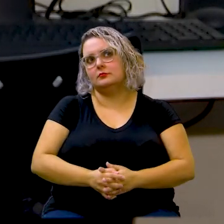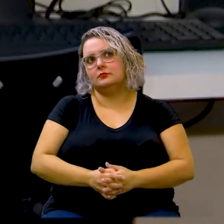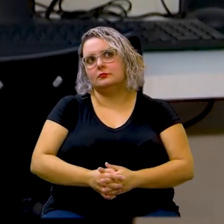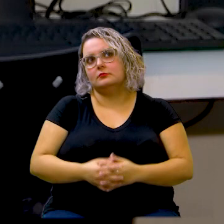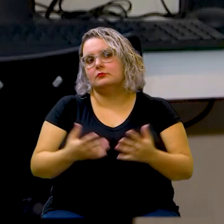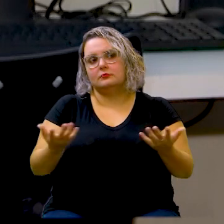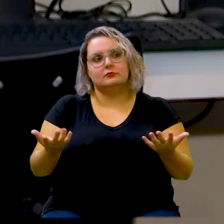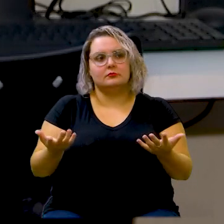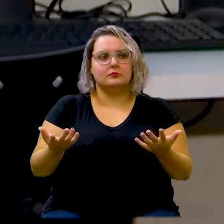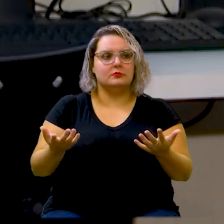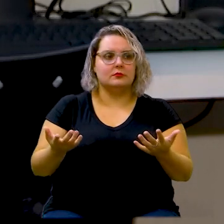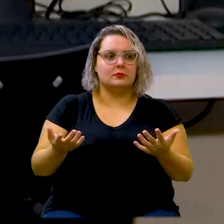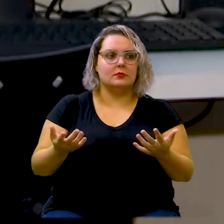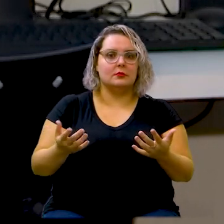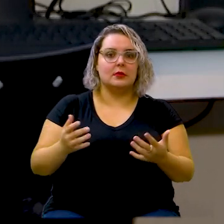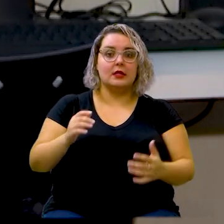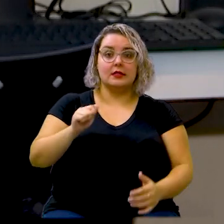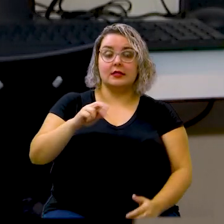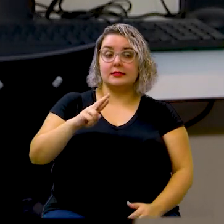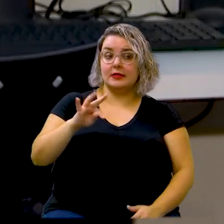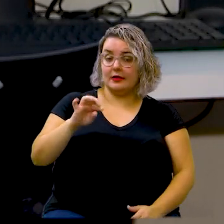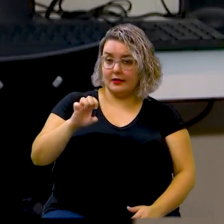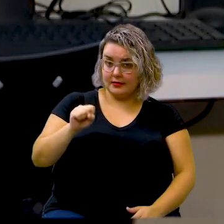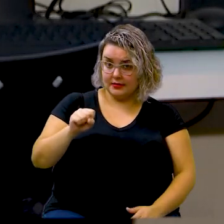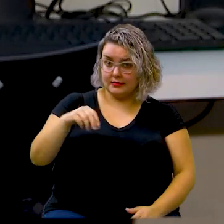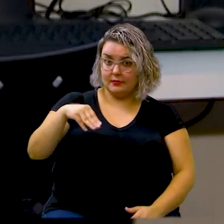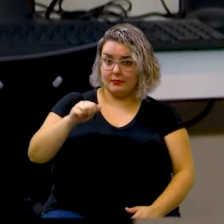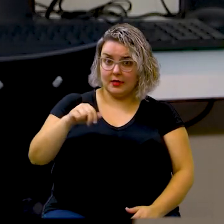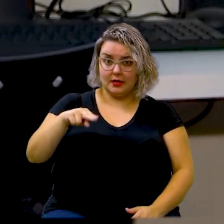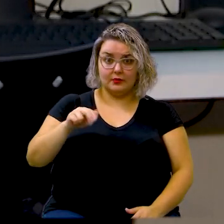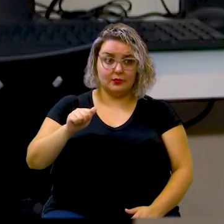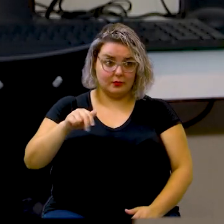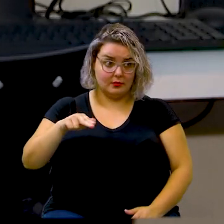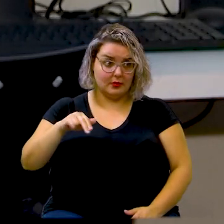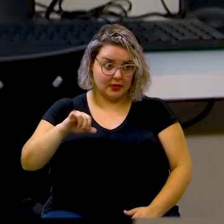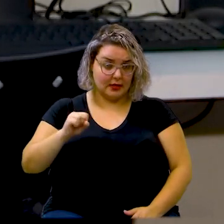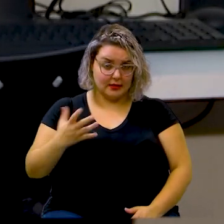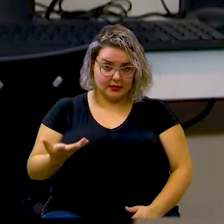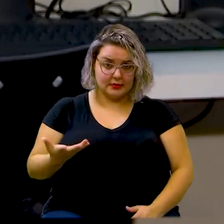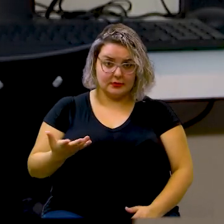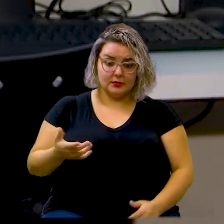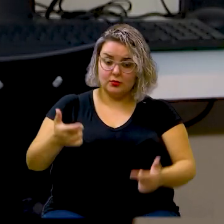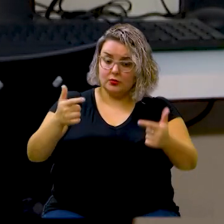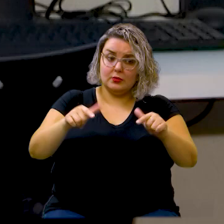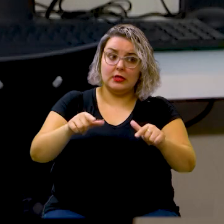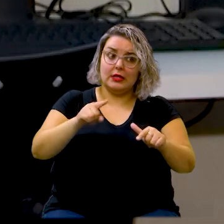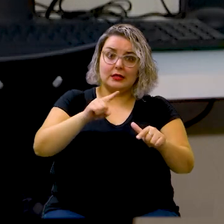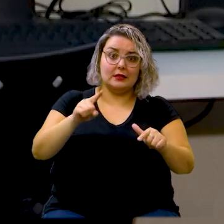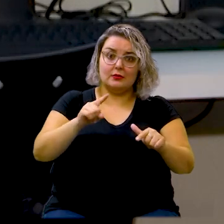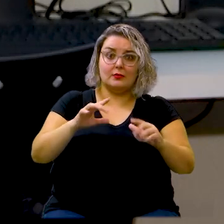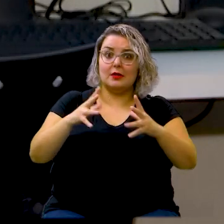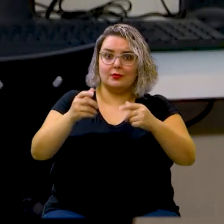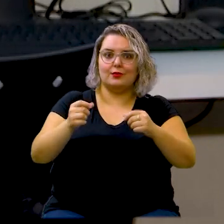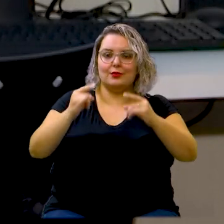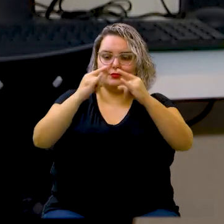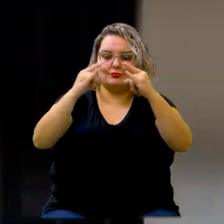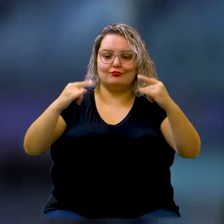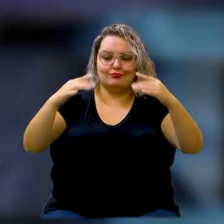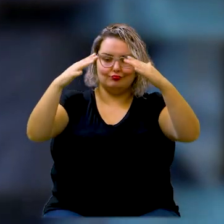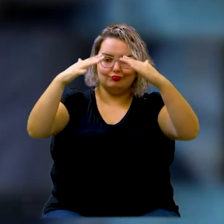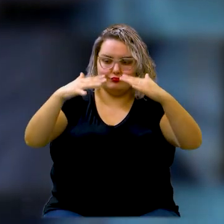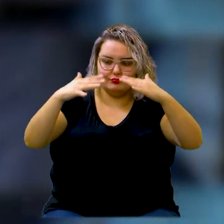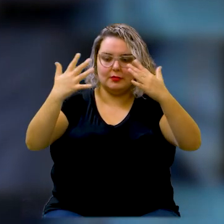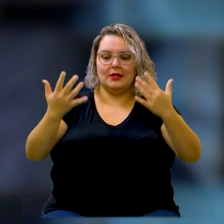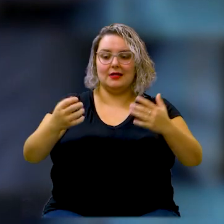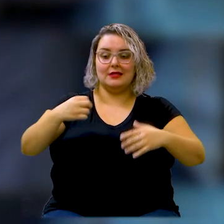questão das artes manuais é desenvolvida num espaço que não é totalmente coberto. Então, se chove, a gente